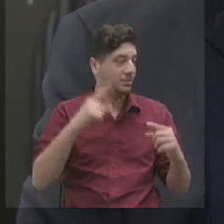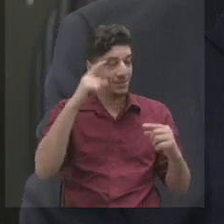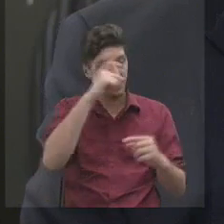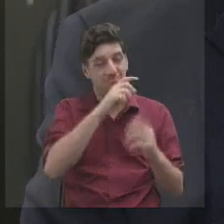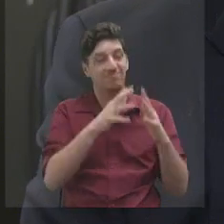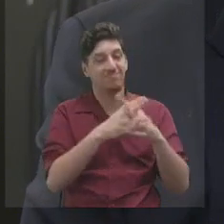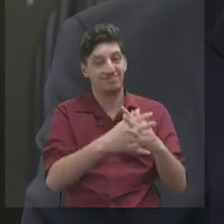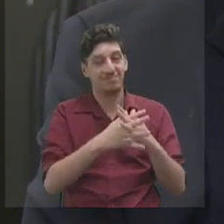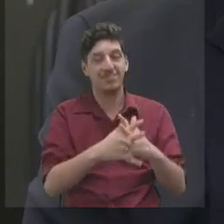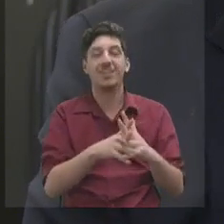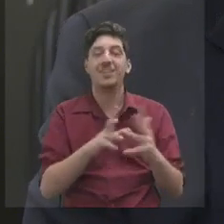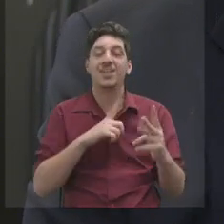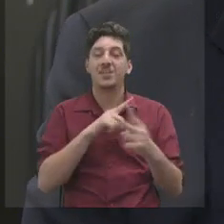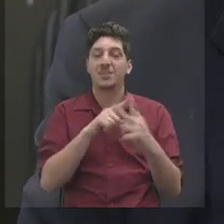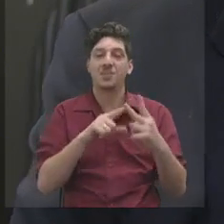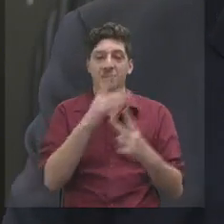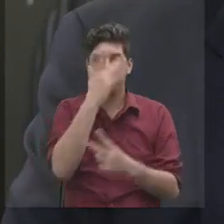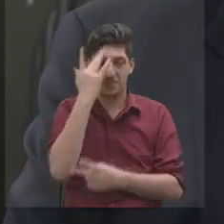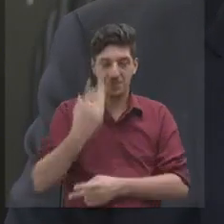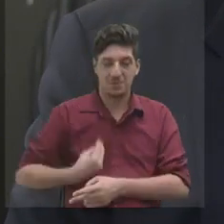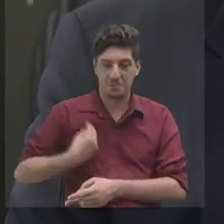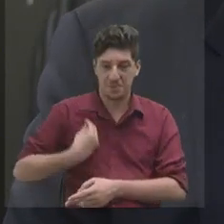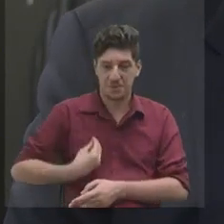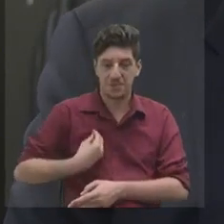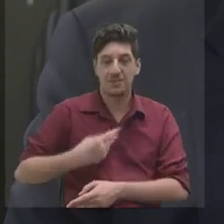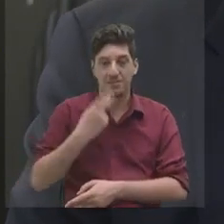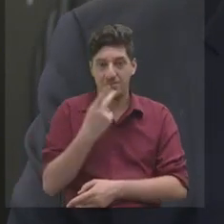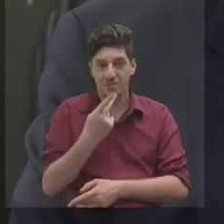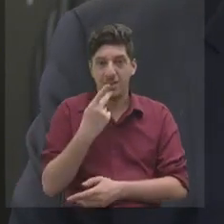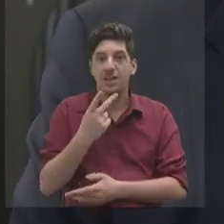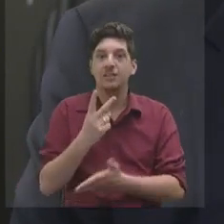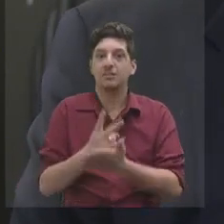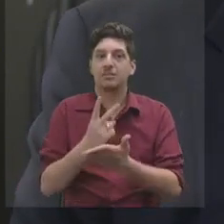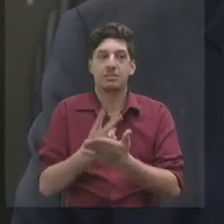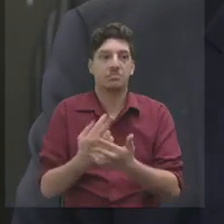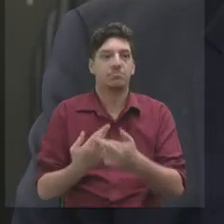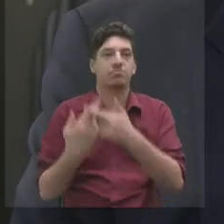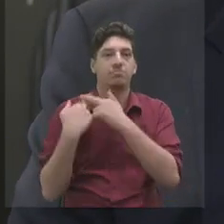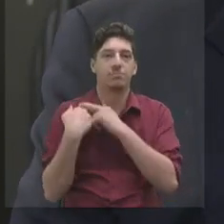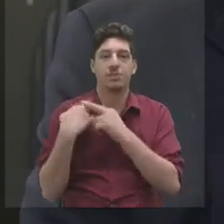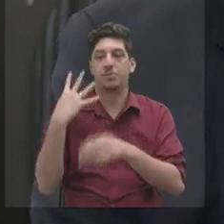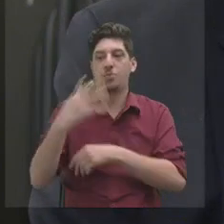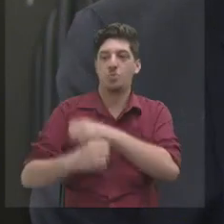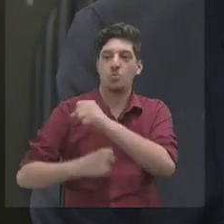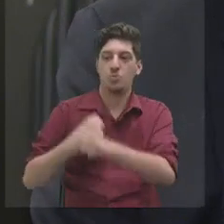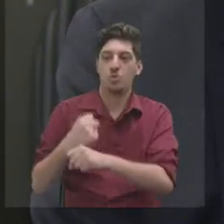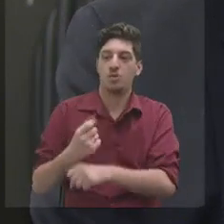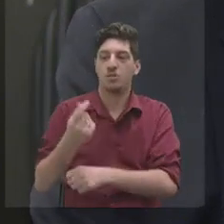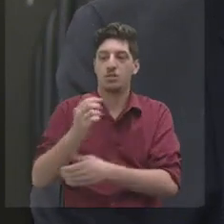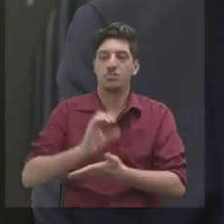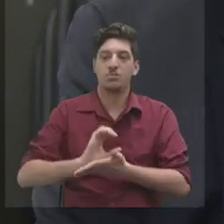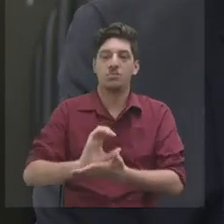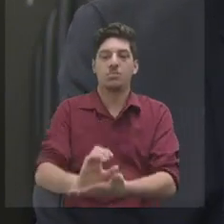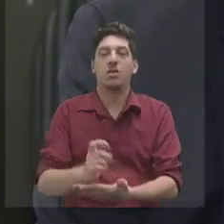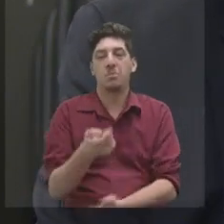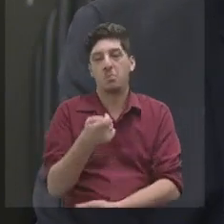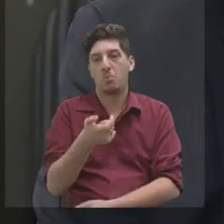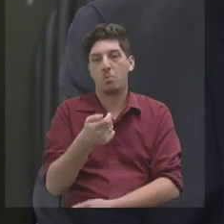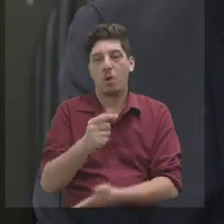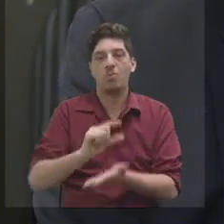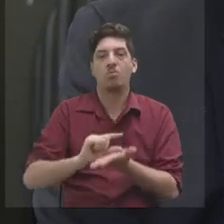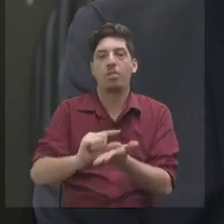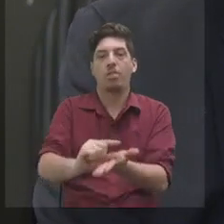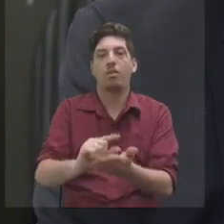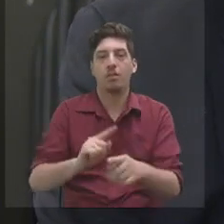que eu falo que tiveram ali na frente de uma pasta que ficou 4 anos ali com recurso muito escassos mas uma